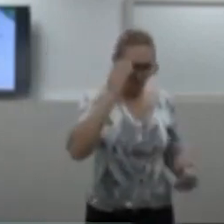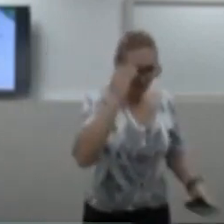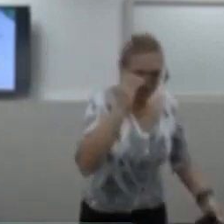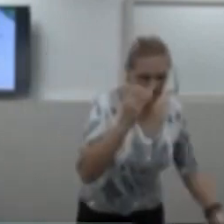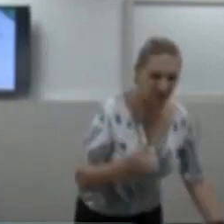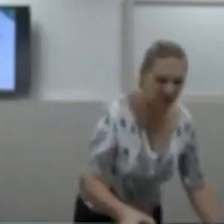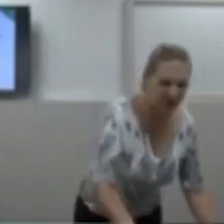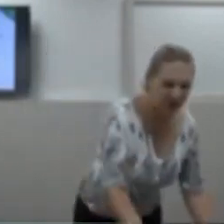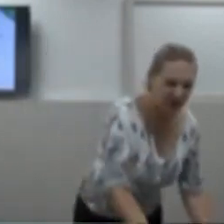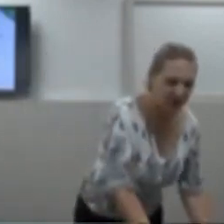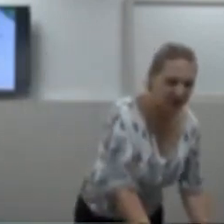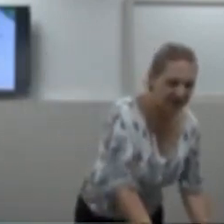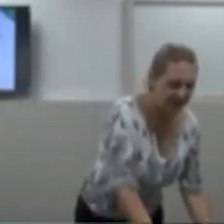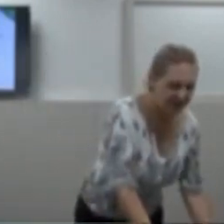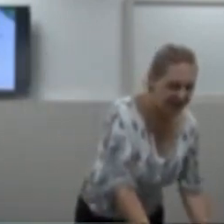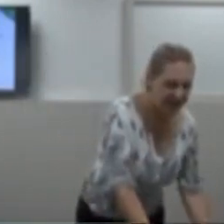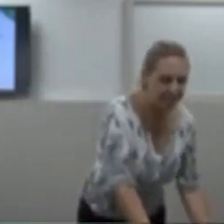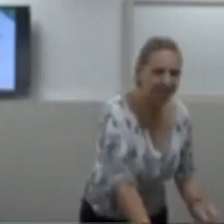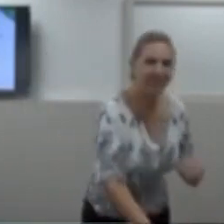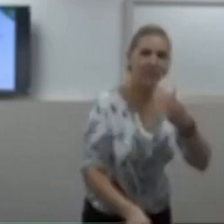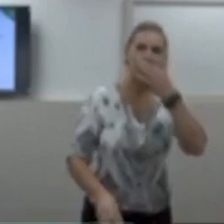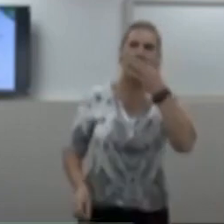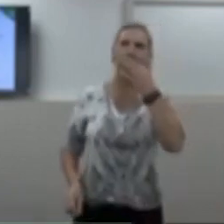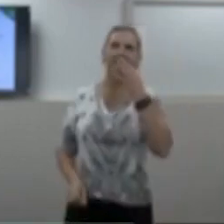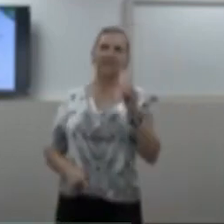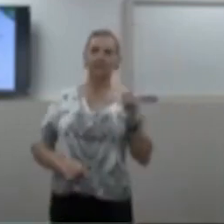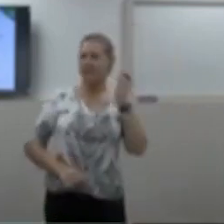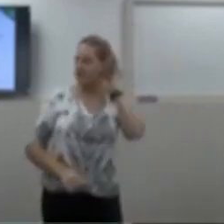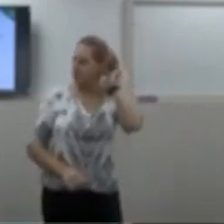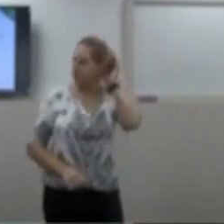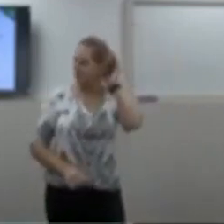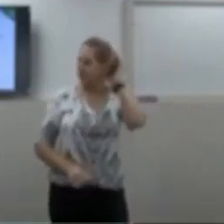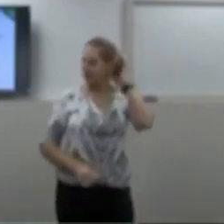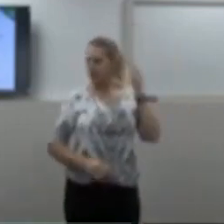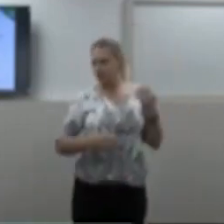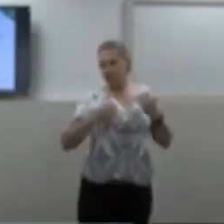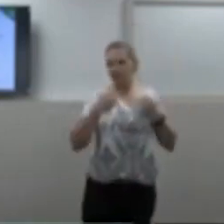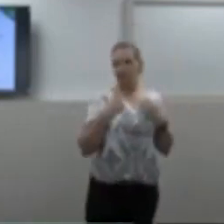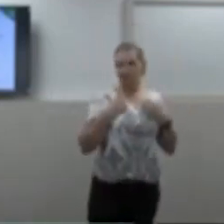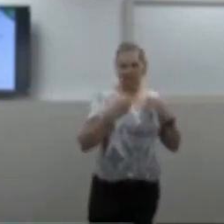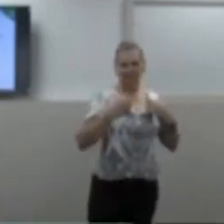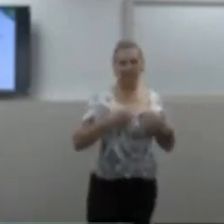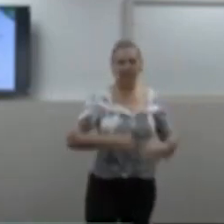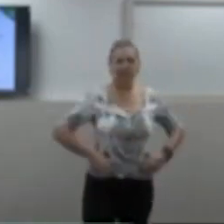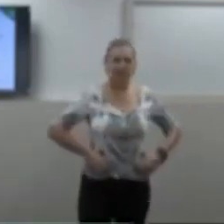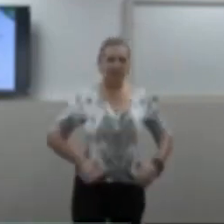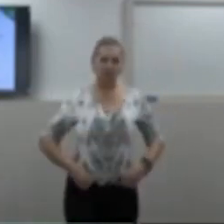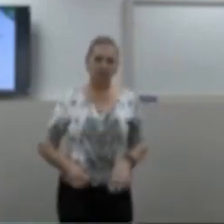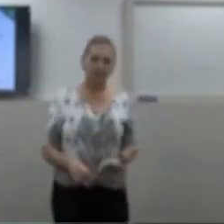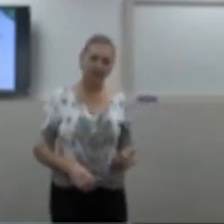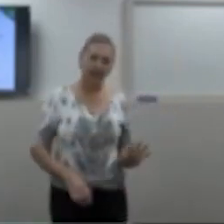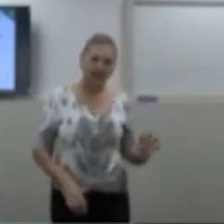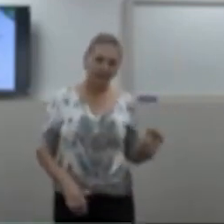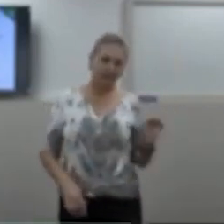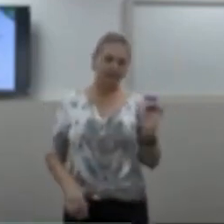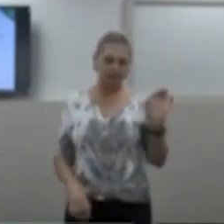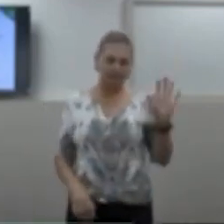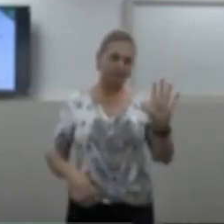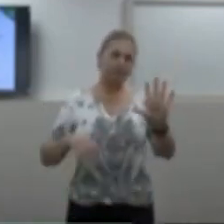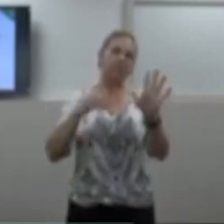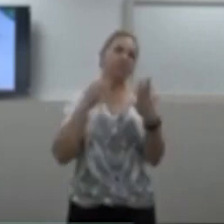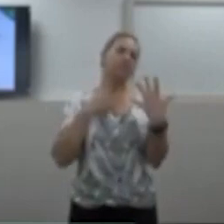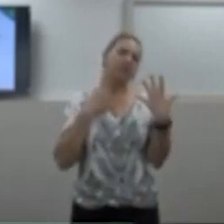Falta 1 minuto, mas eu acho que vocês já conseguiram, né? Então vamos lá, pensar numa lista de supermercado. Se eu fosse fazer a minha lista de